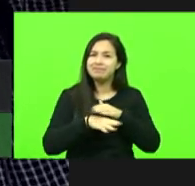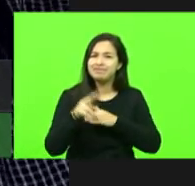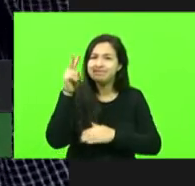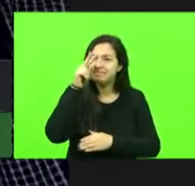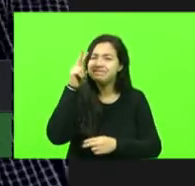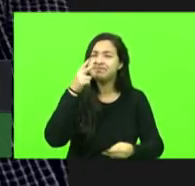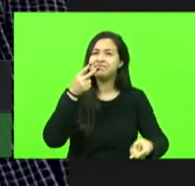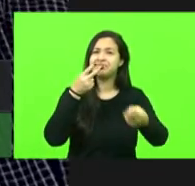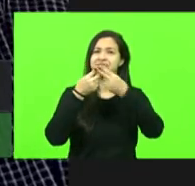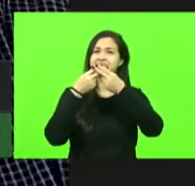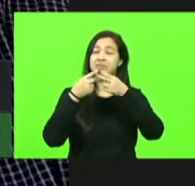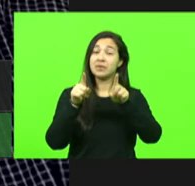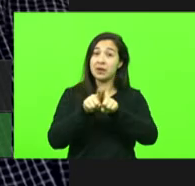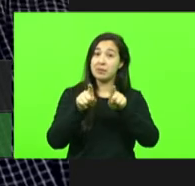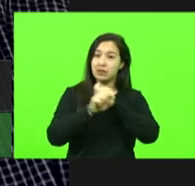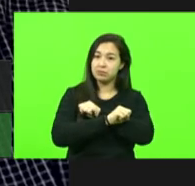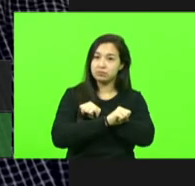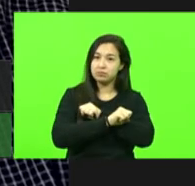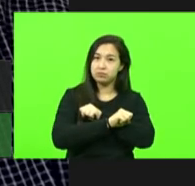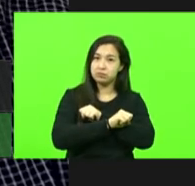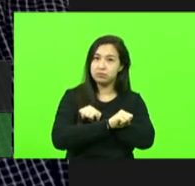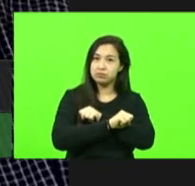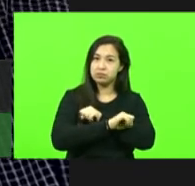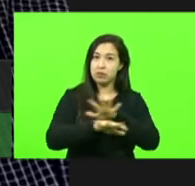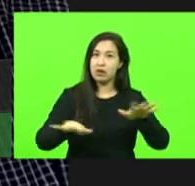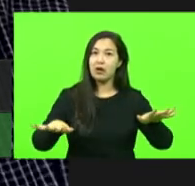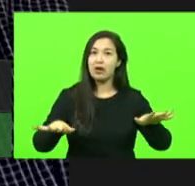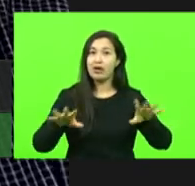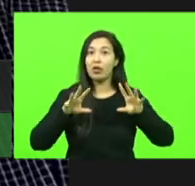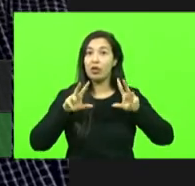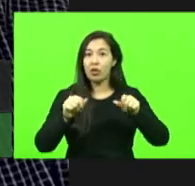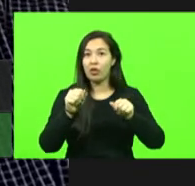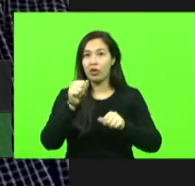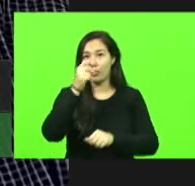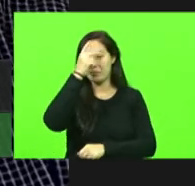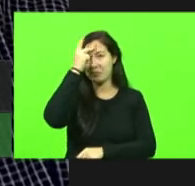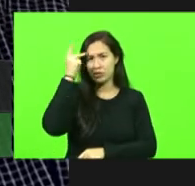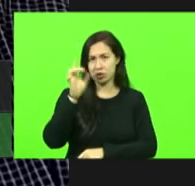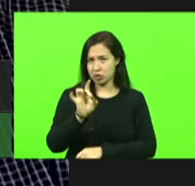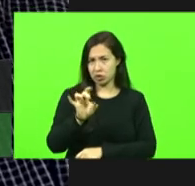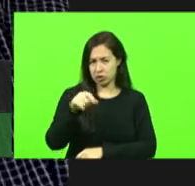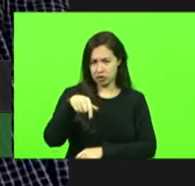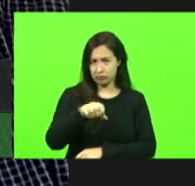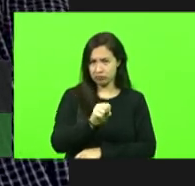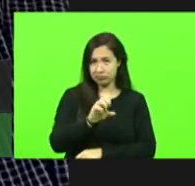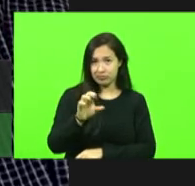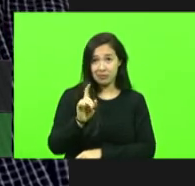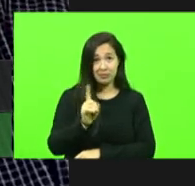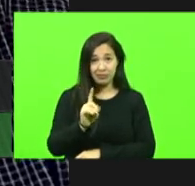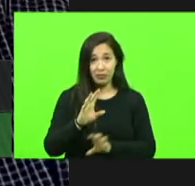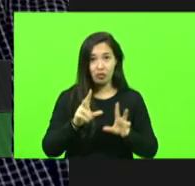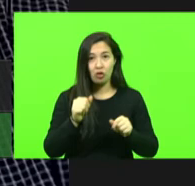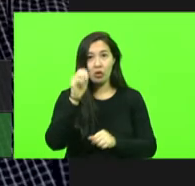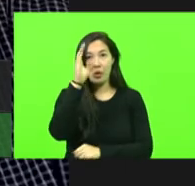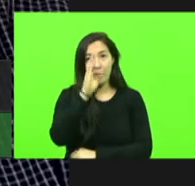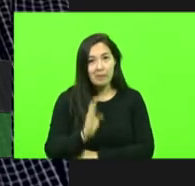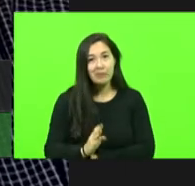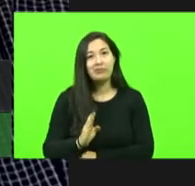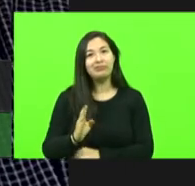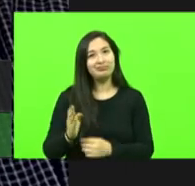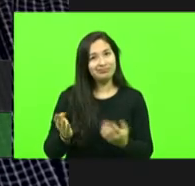informada para todas as pessoas, não só para os catarinenses, mas todos os brasileiros possam conhecer